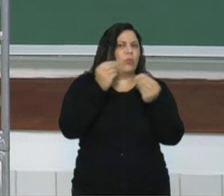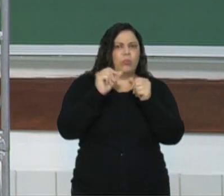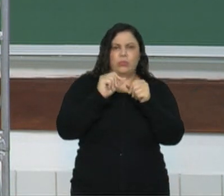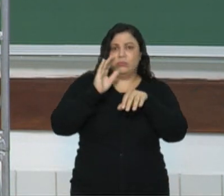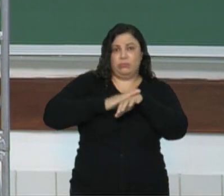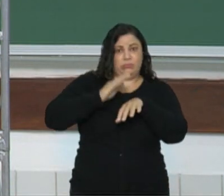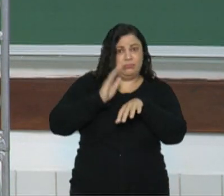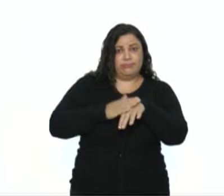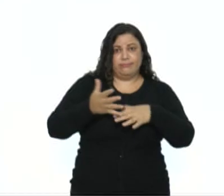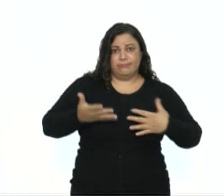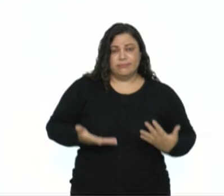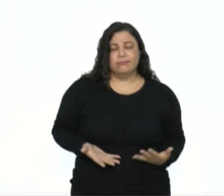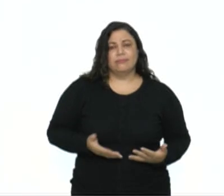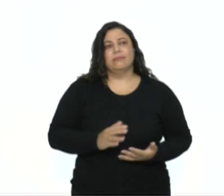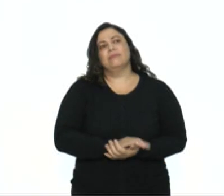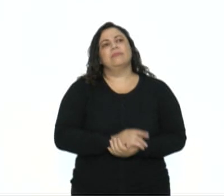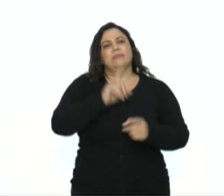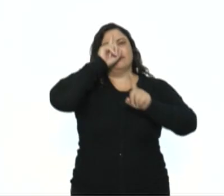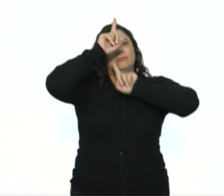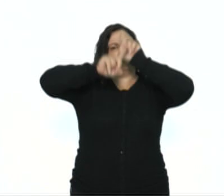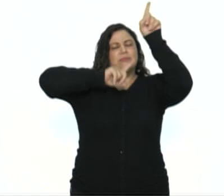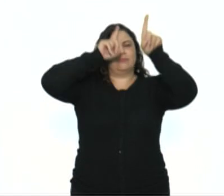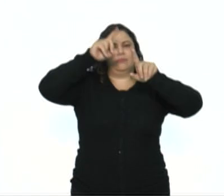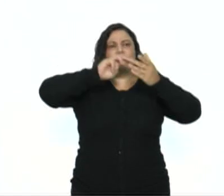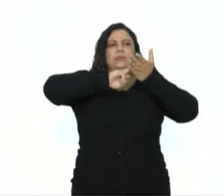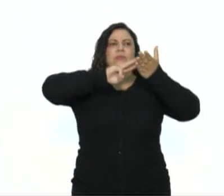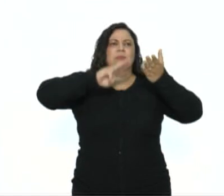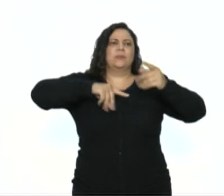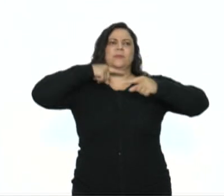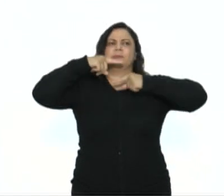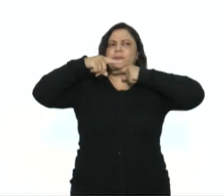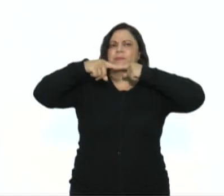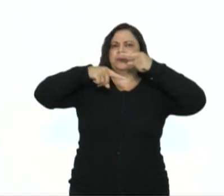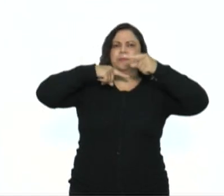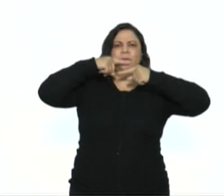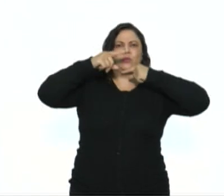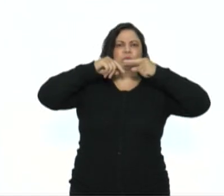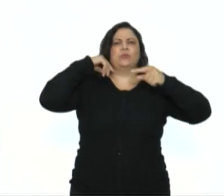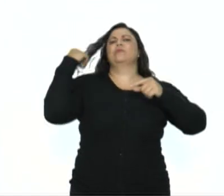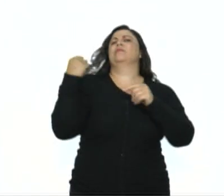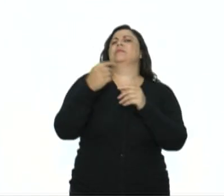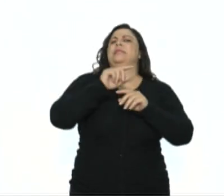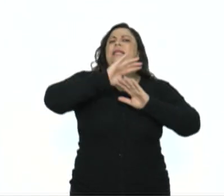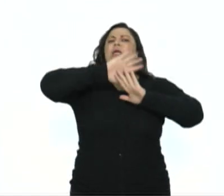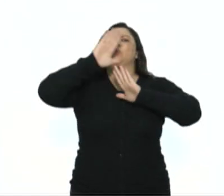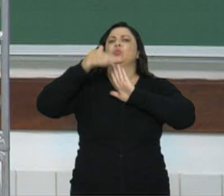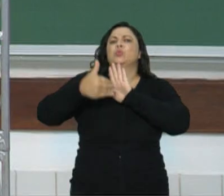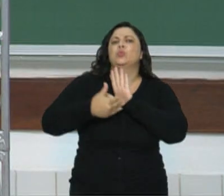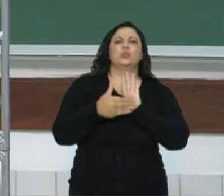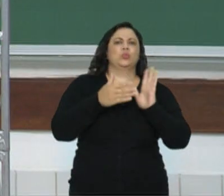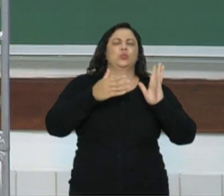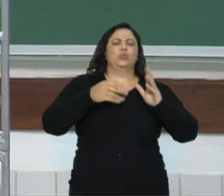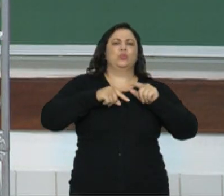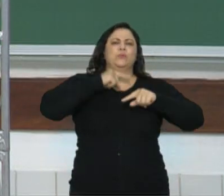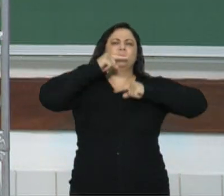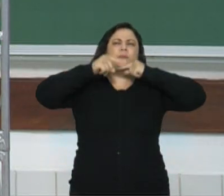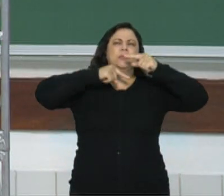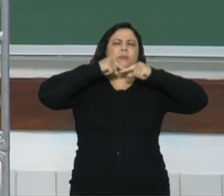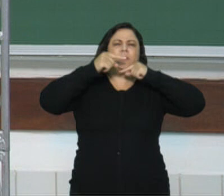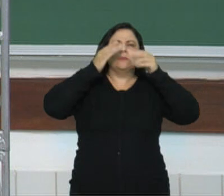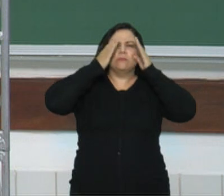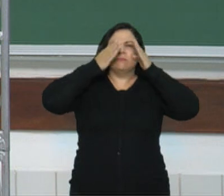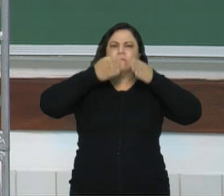Vejamos. Por isso ele criou o seu método chamado dúvida hiperbólica, ou a dúvida metódica. O que